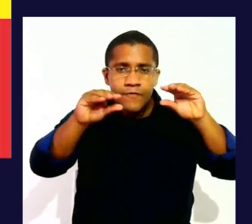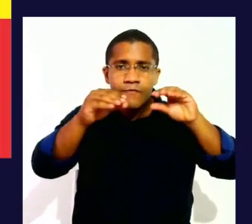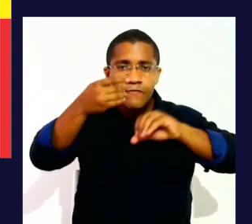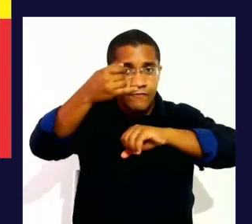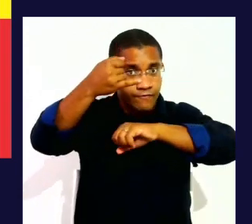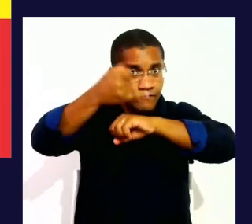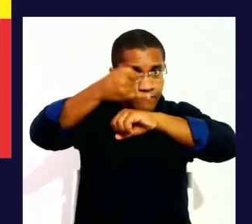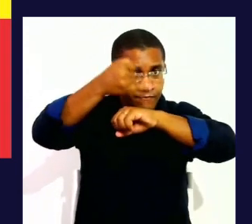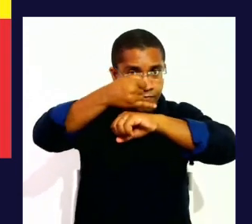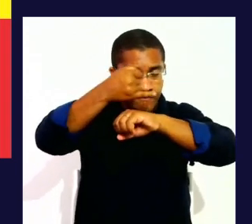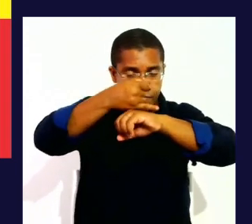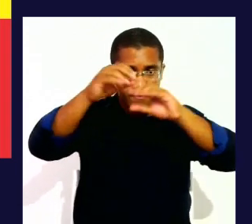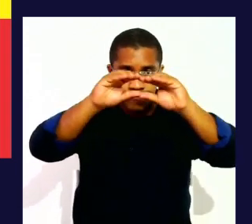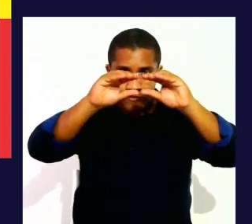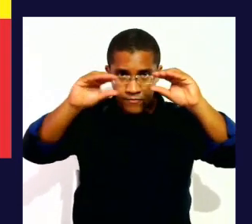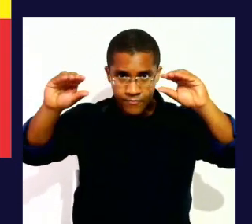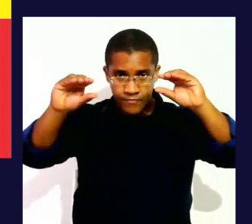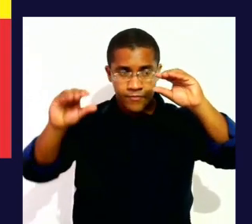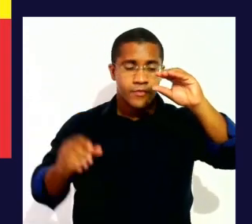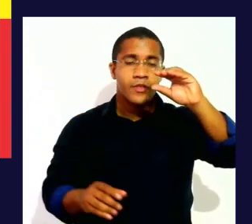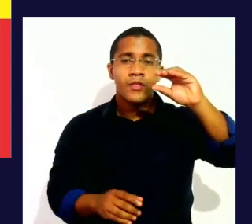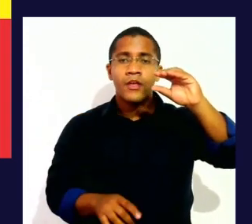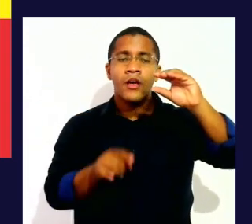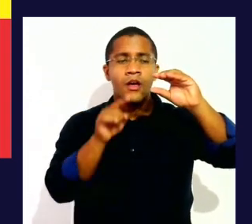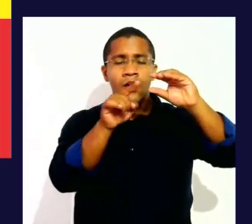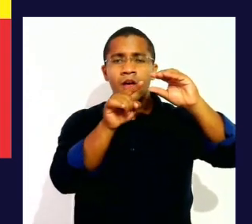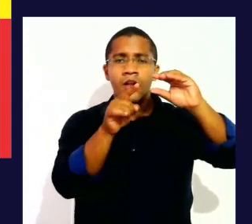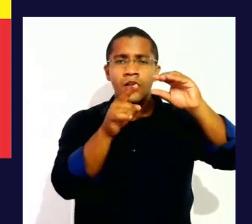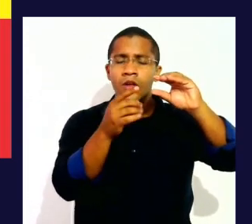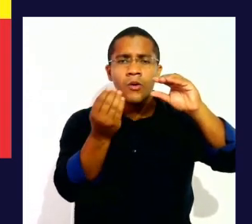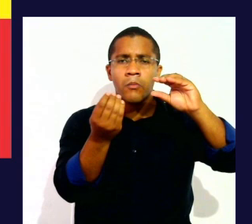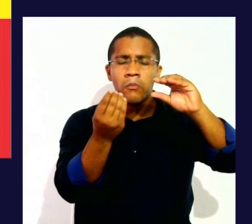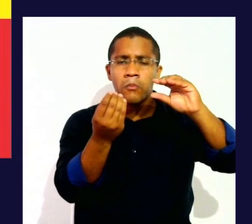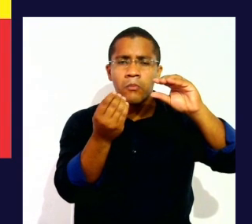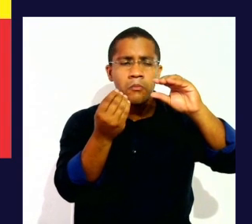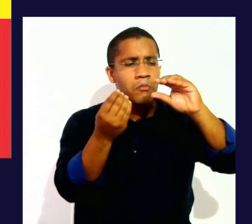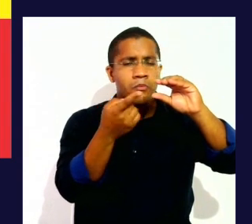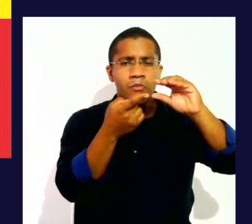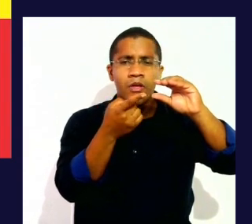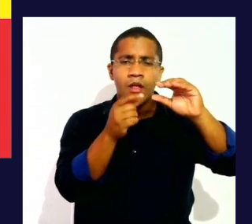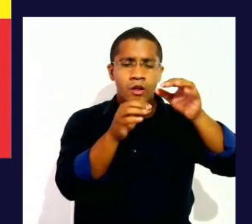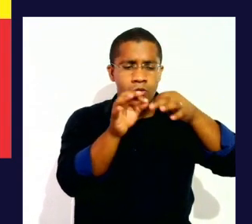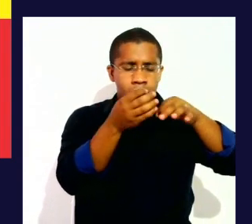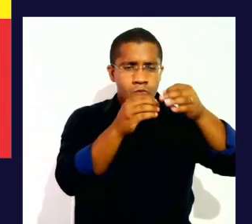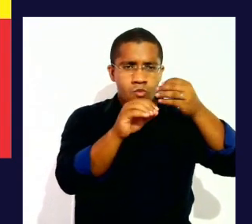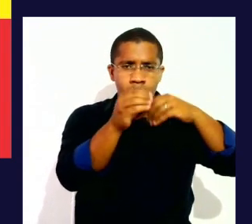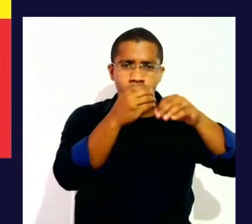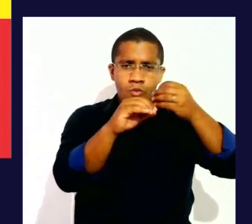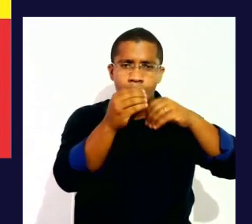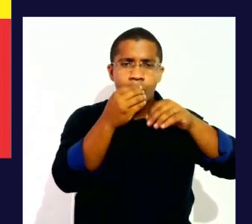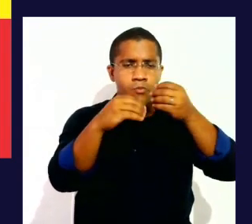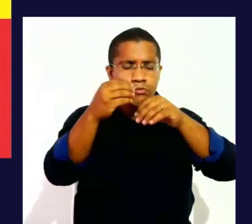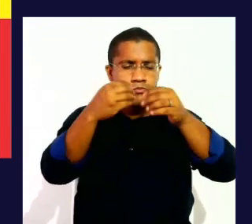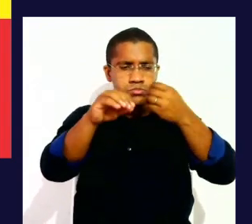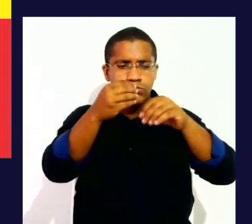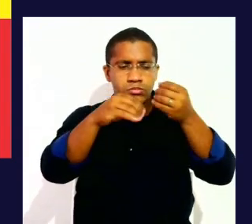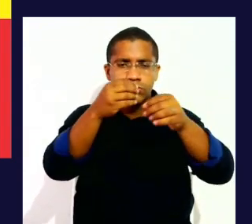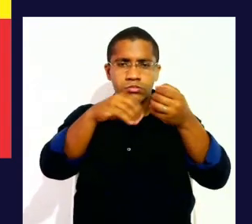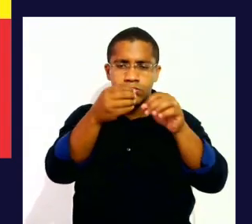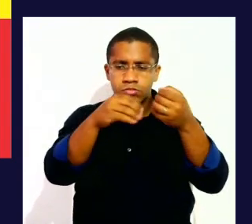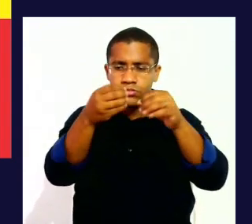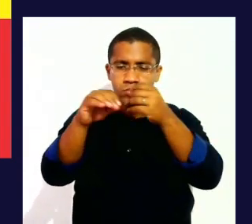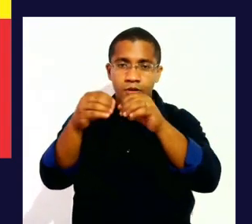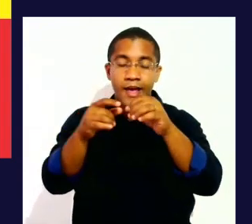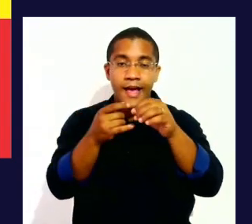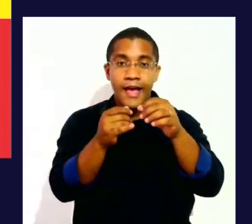barra metálica. Isso daí acontece devido às vibrações de cada molécula do corpo, de modo que